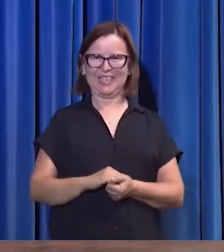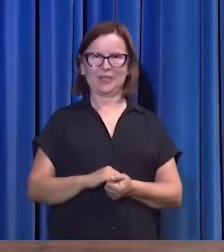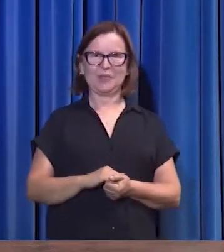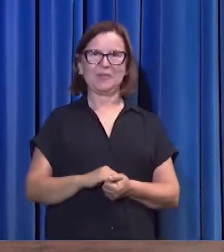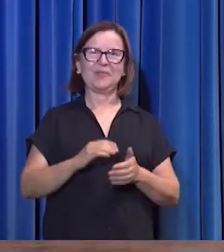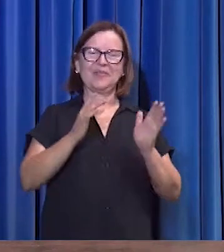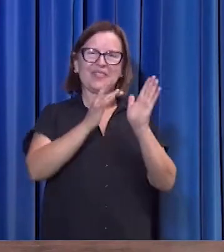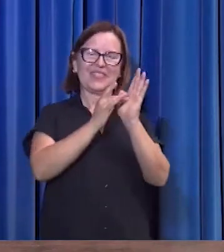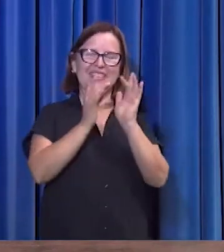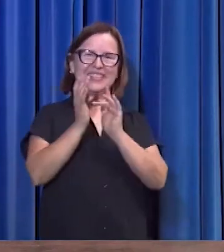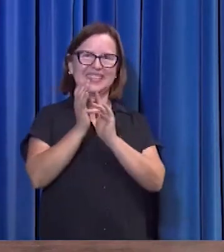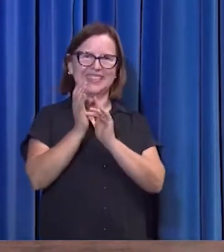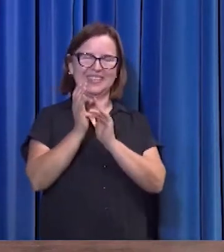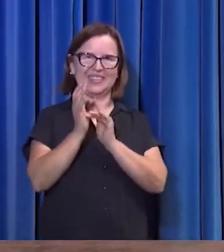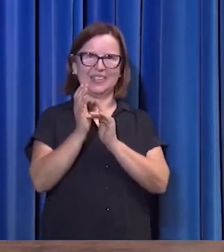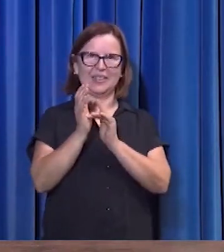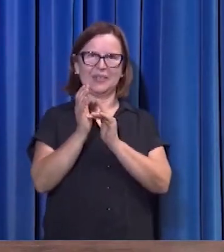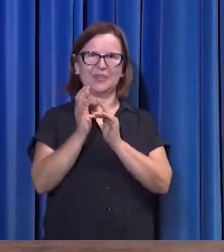Jesus está